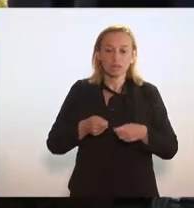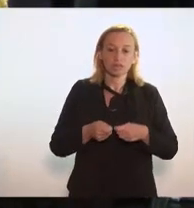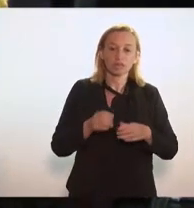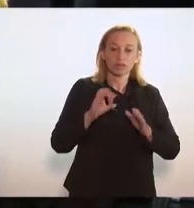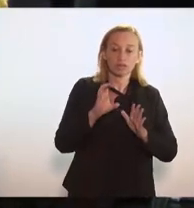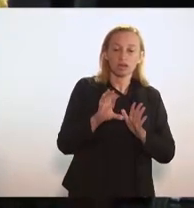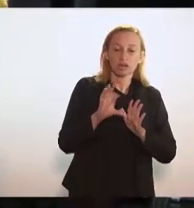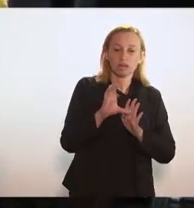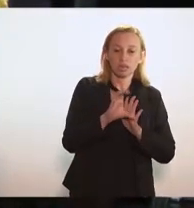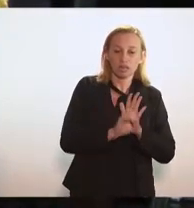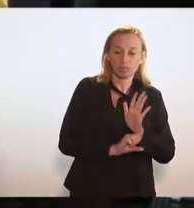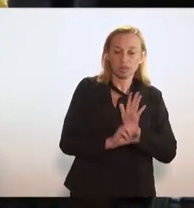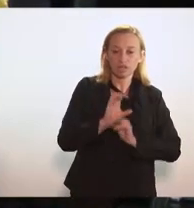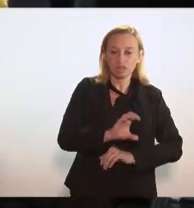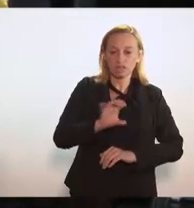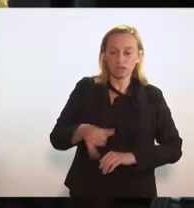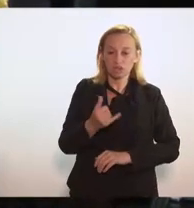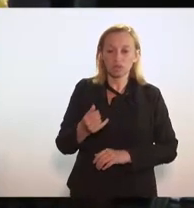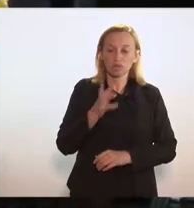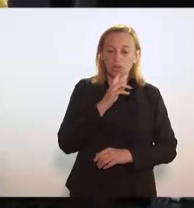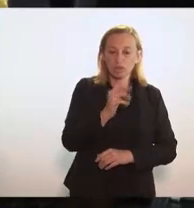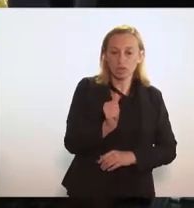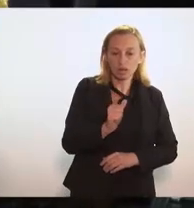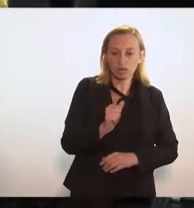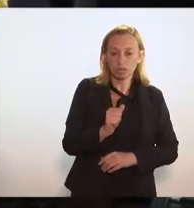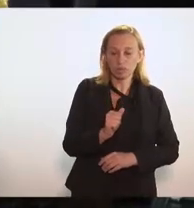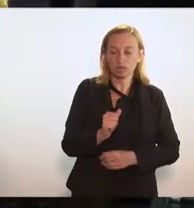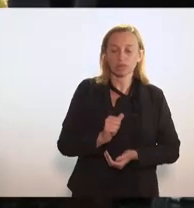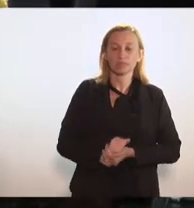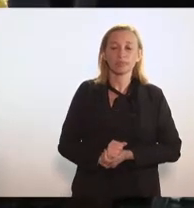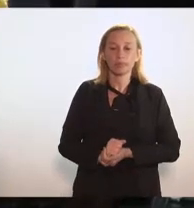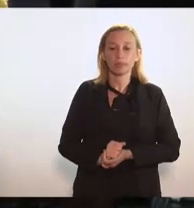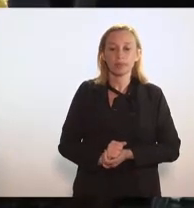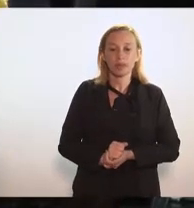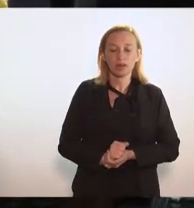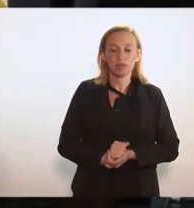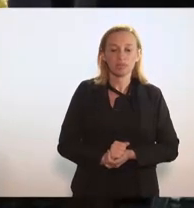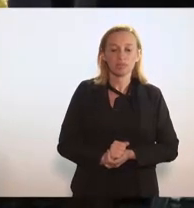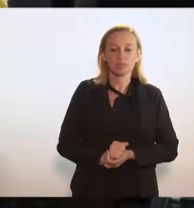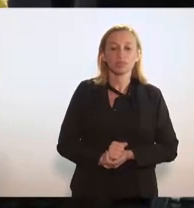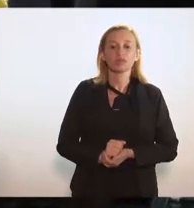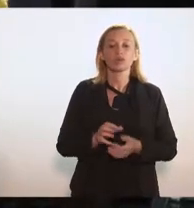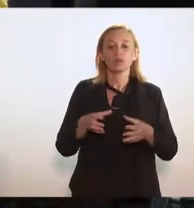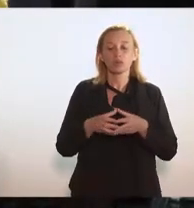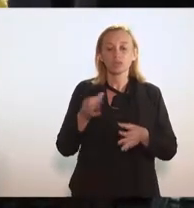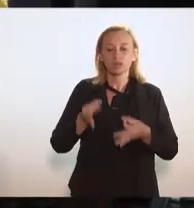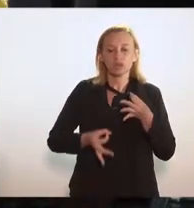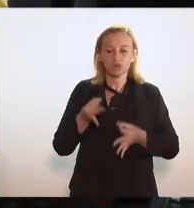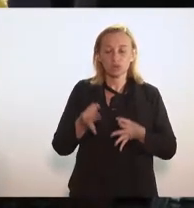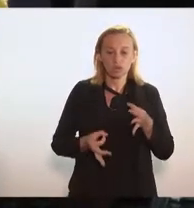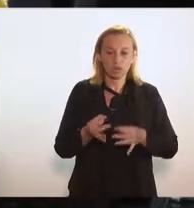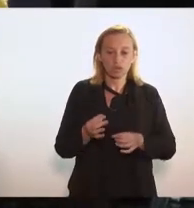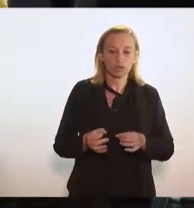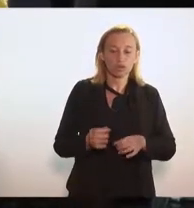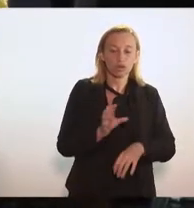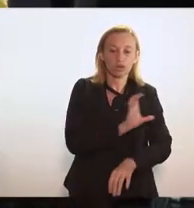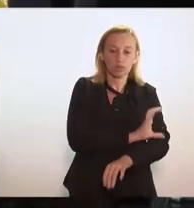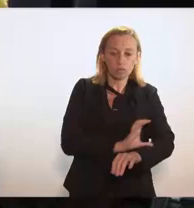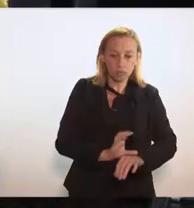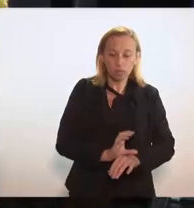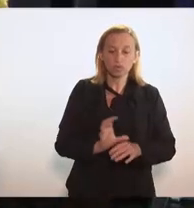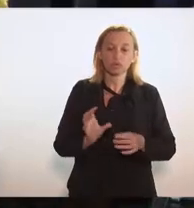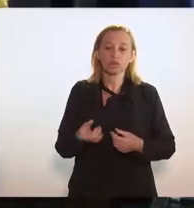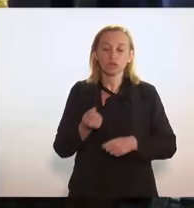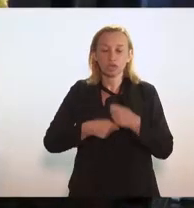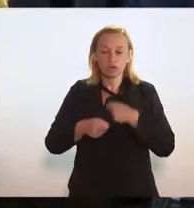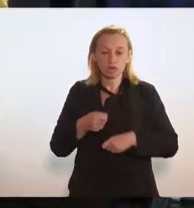CCJ. Relatores Rodrigo Amorim, Eliomar Coelho e Rodrigo Amorim. Pendente de pareceres das Comissões de Constituição e Justiça, de cultura, de orçamento,